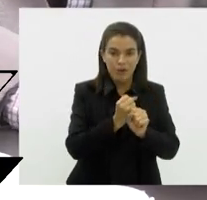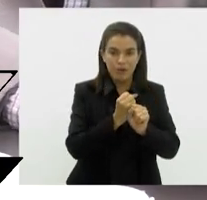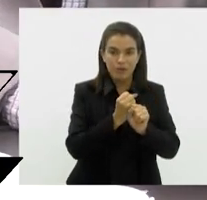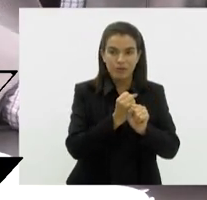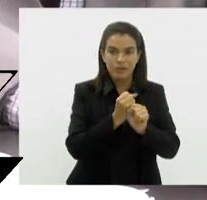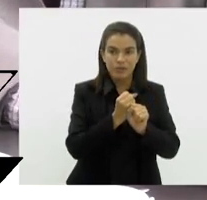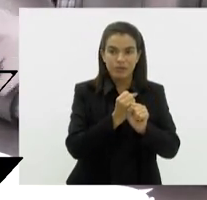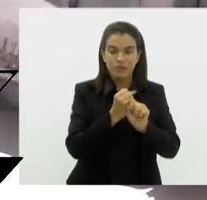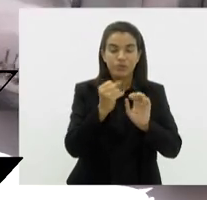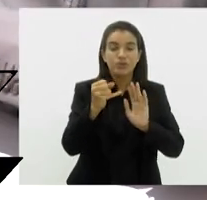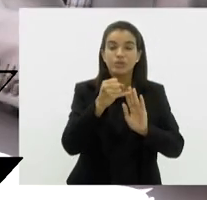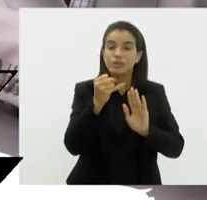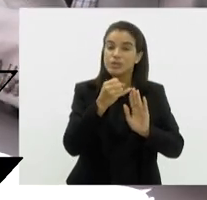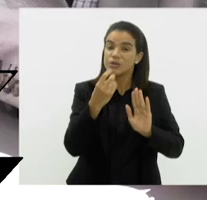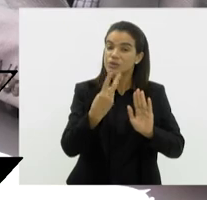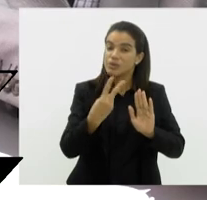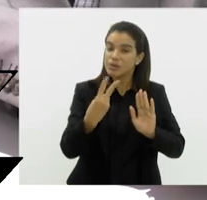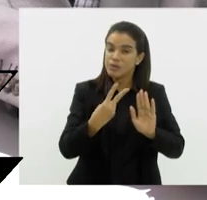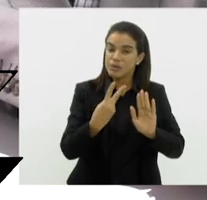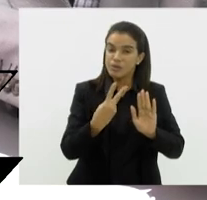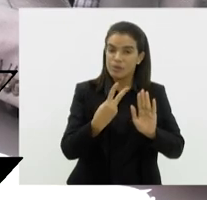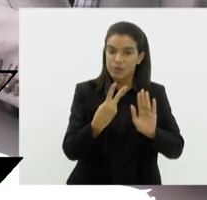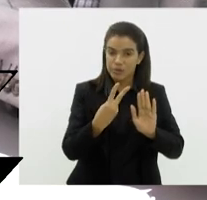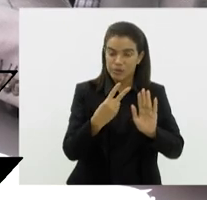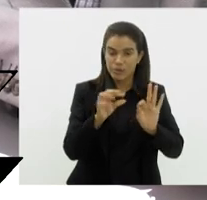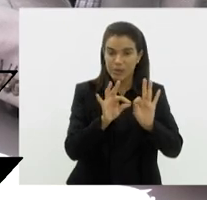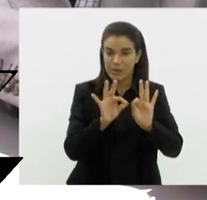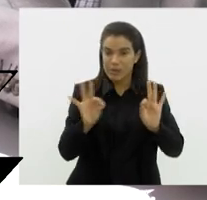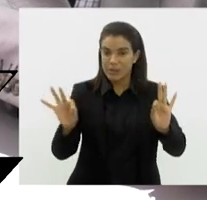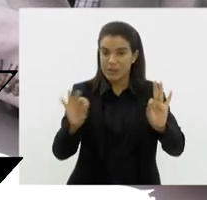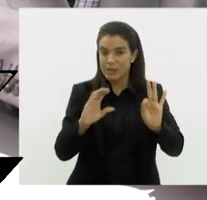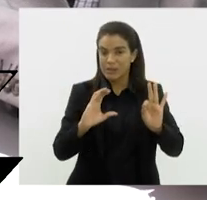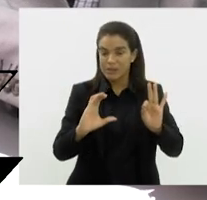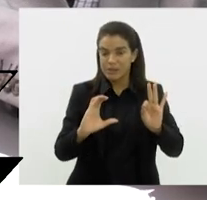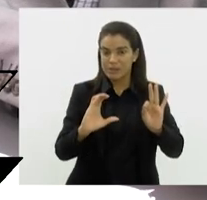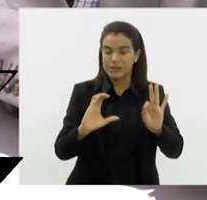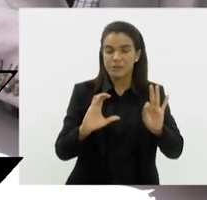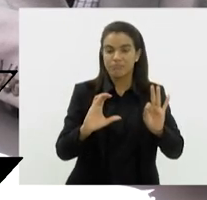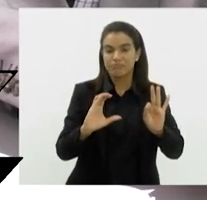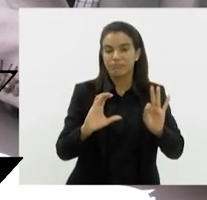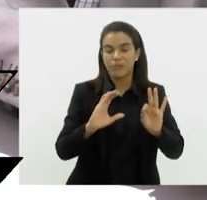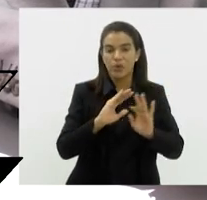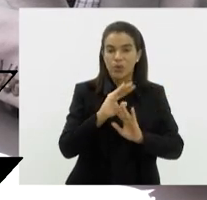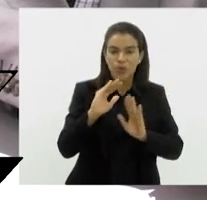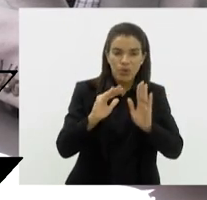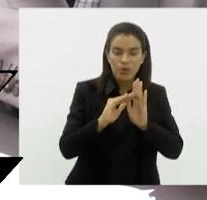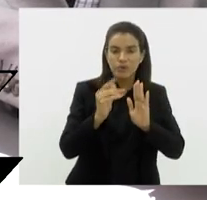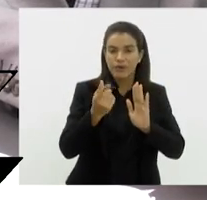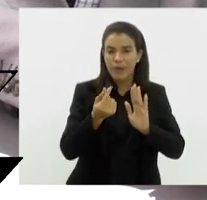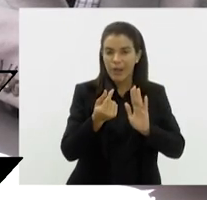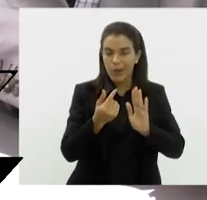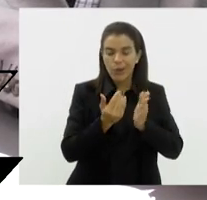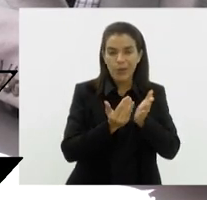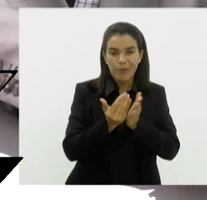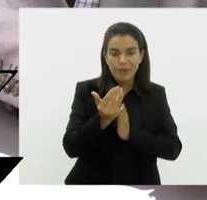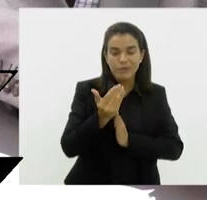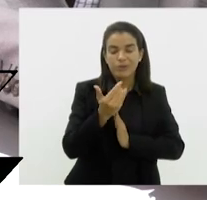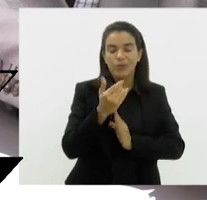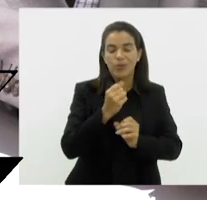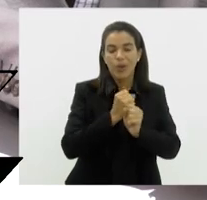segundo. Inciso segundo, a linha C, crédito de natureza alimentícia inscritos a partir do ano de